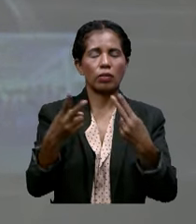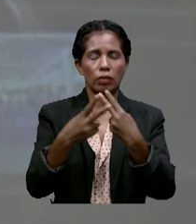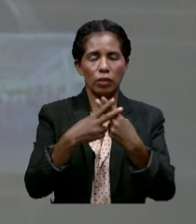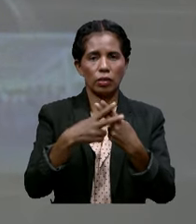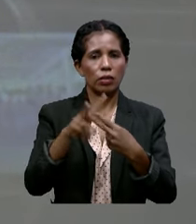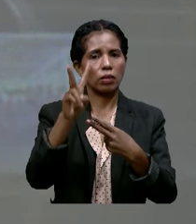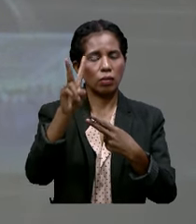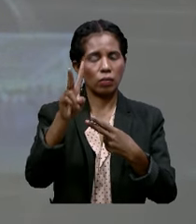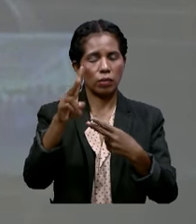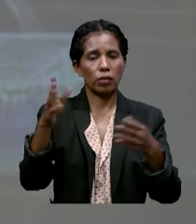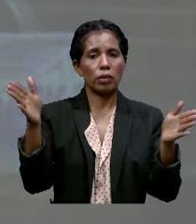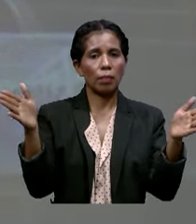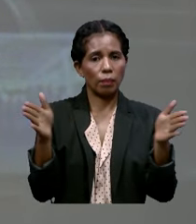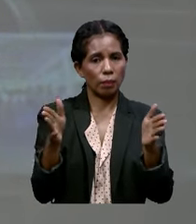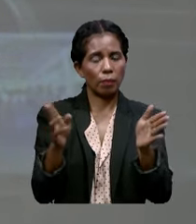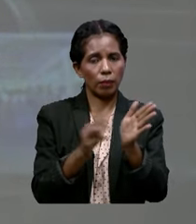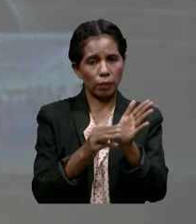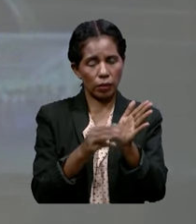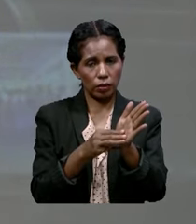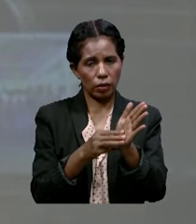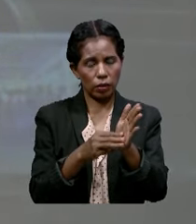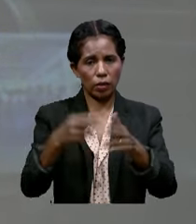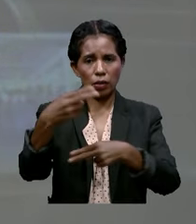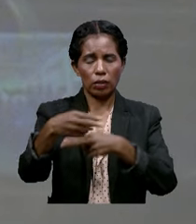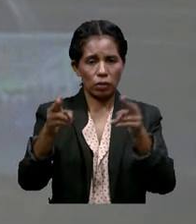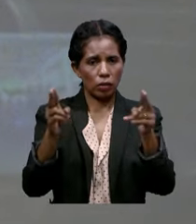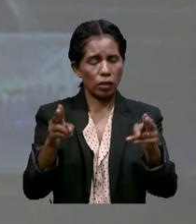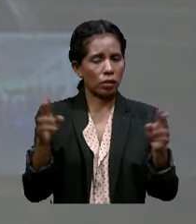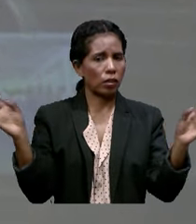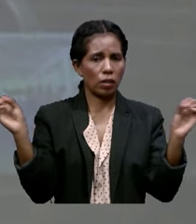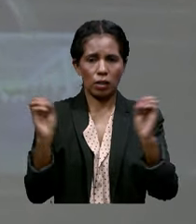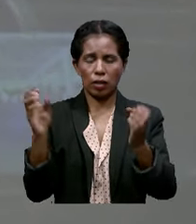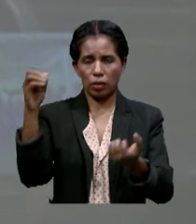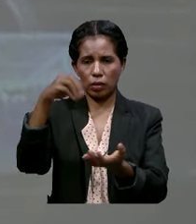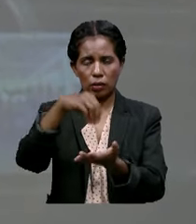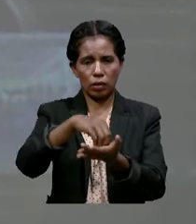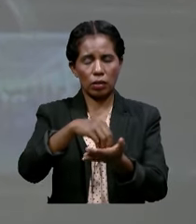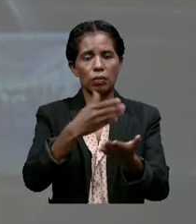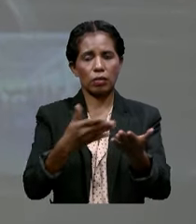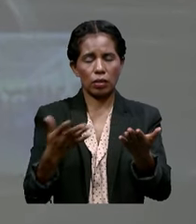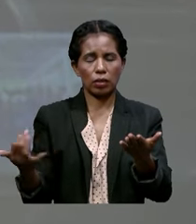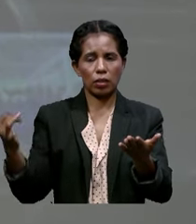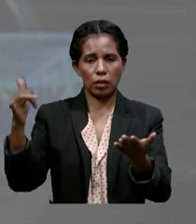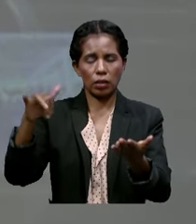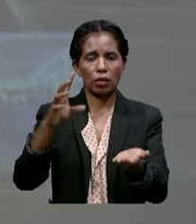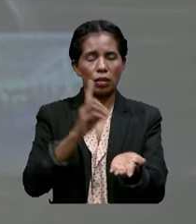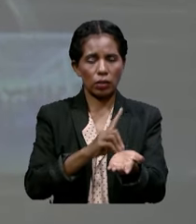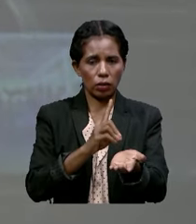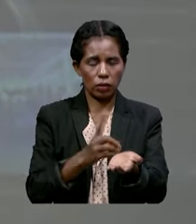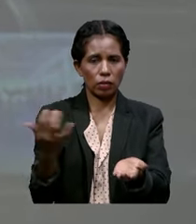2x2 metros. A sala não é acomodável aos equipamentos médicos